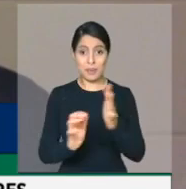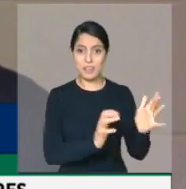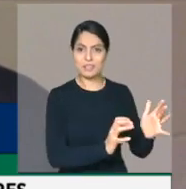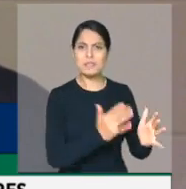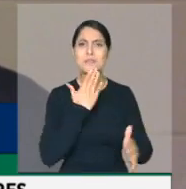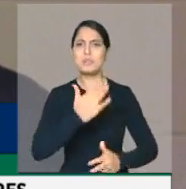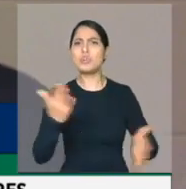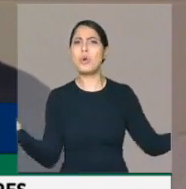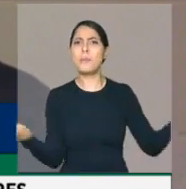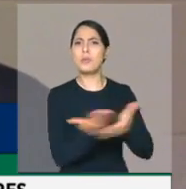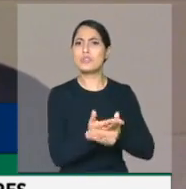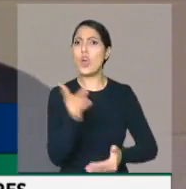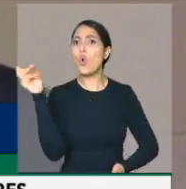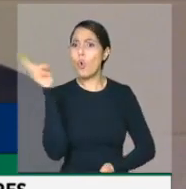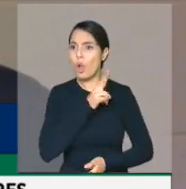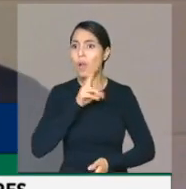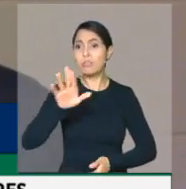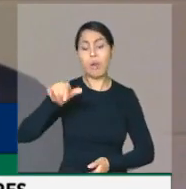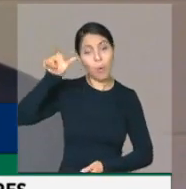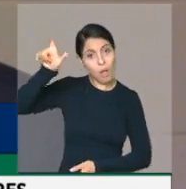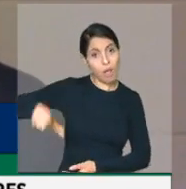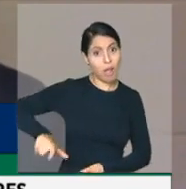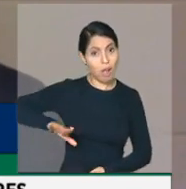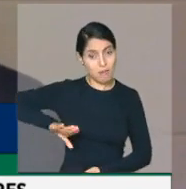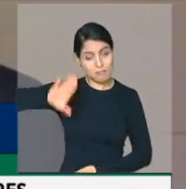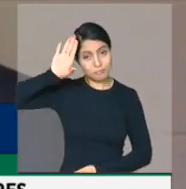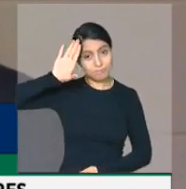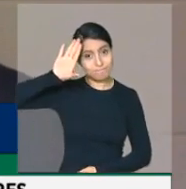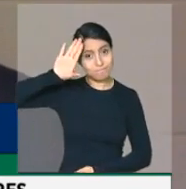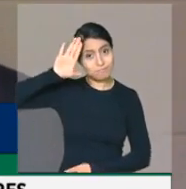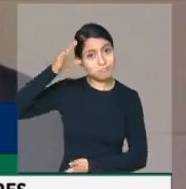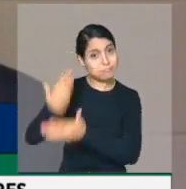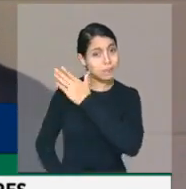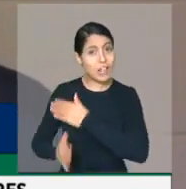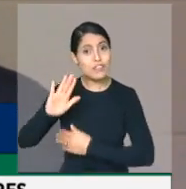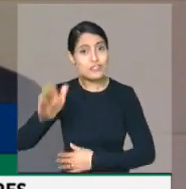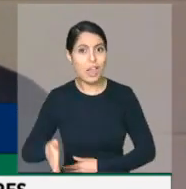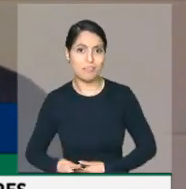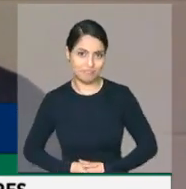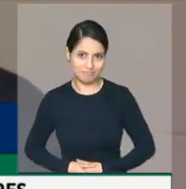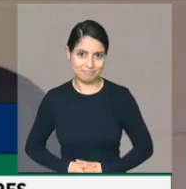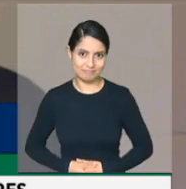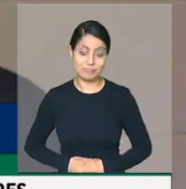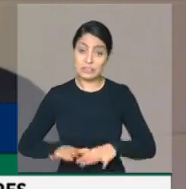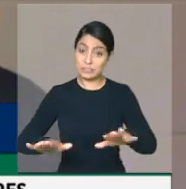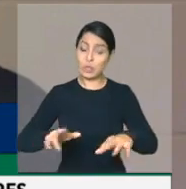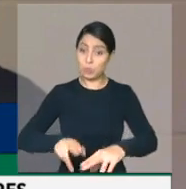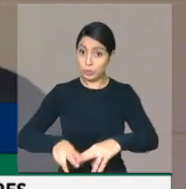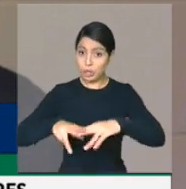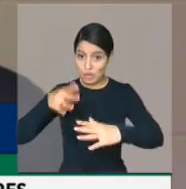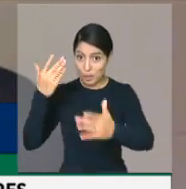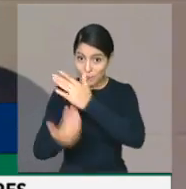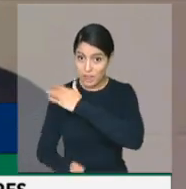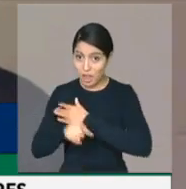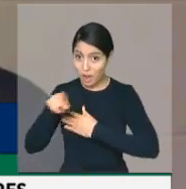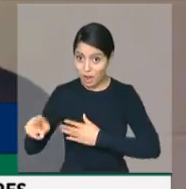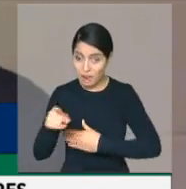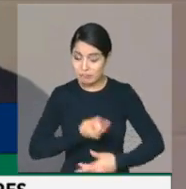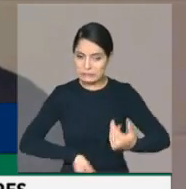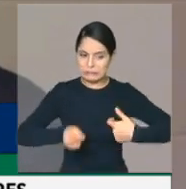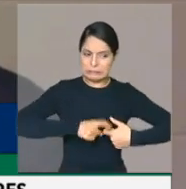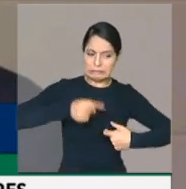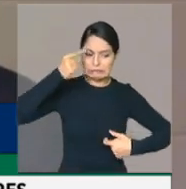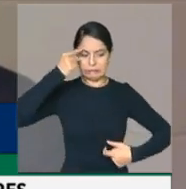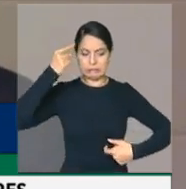governo já havia sido derrotado e, diante dessa derrota, também decidiu recuar,